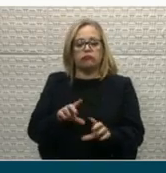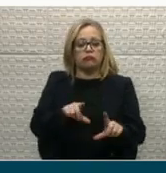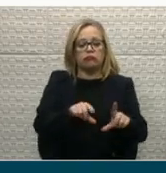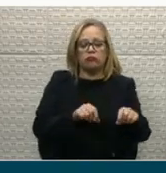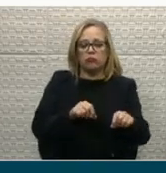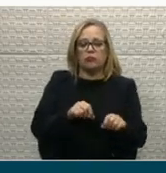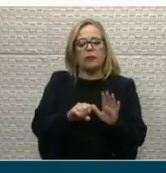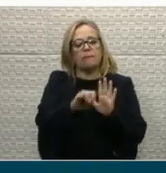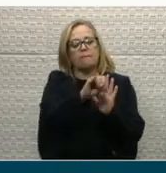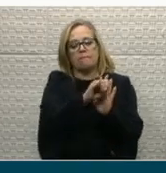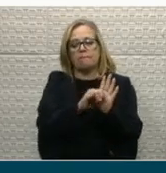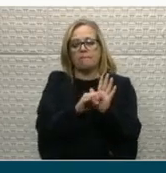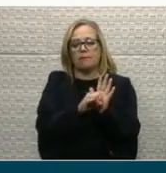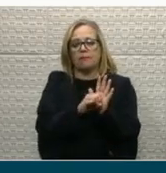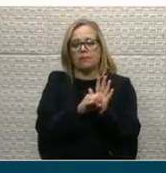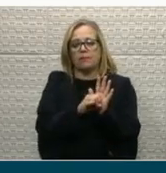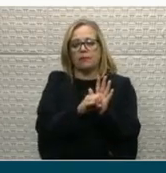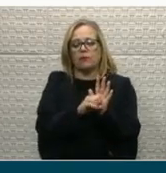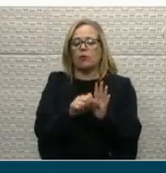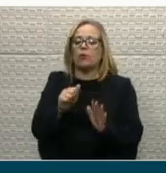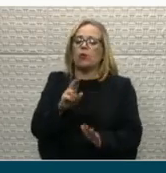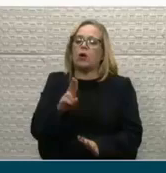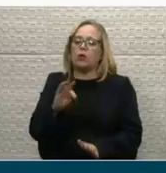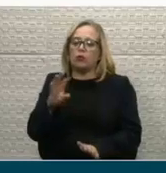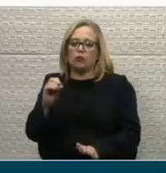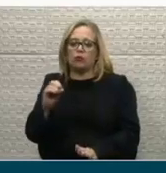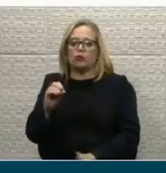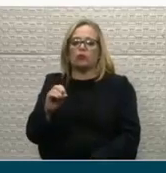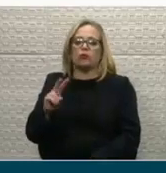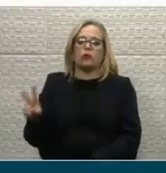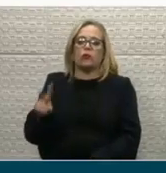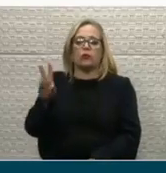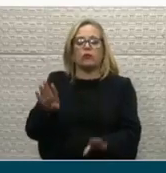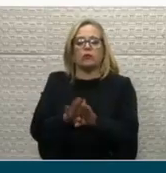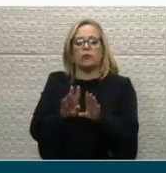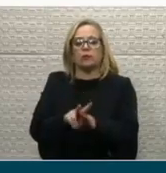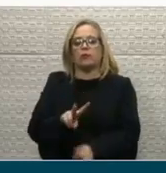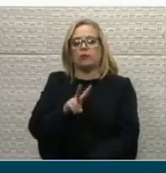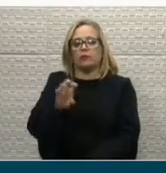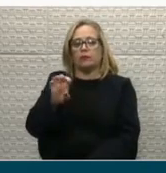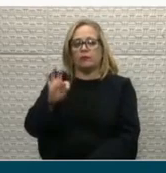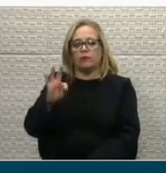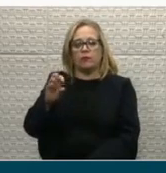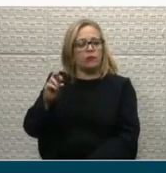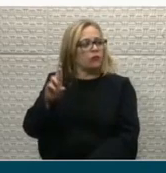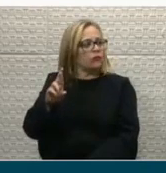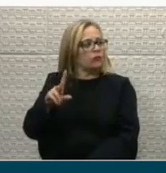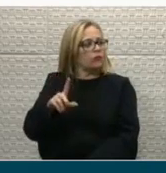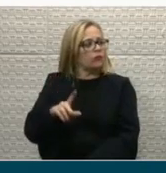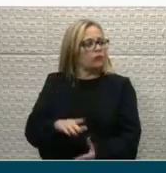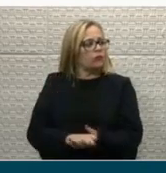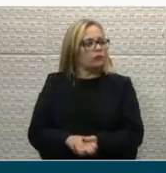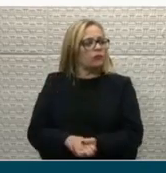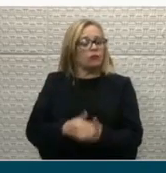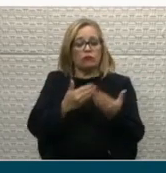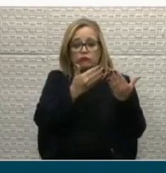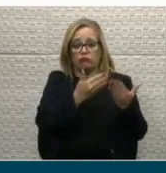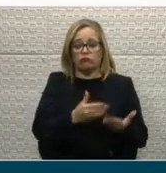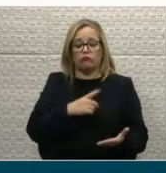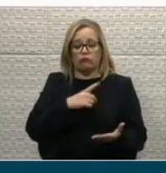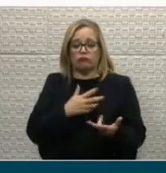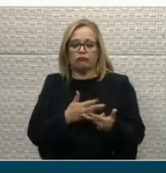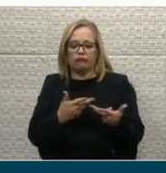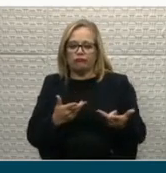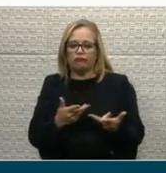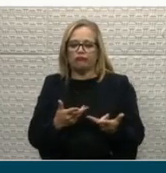para identificar os autovetores, os autovalores. E aqui nós temos alguns